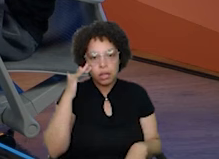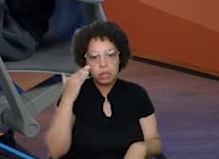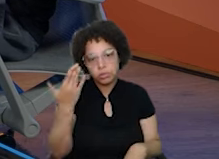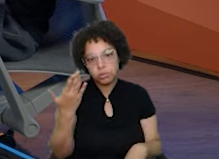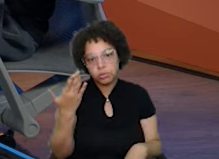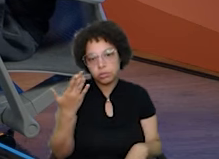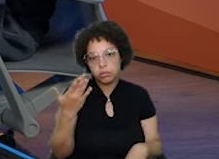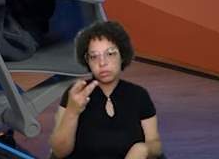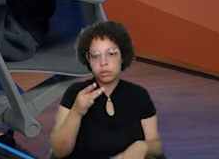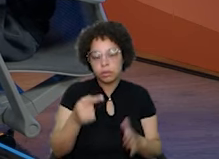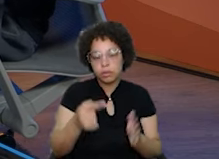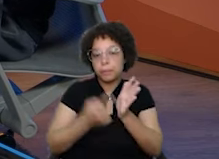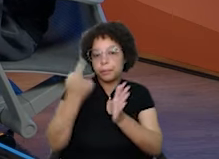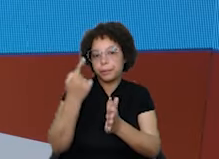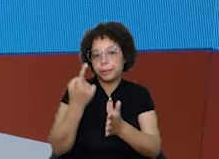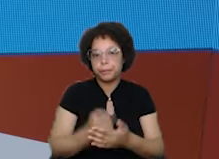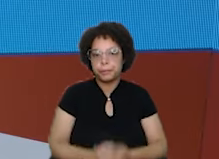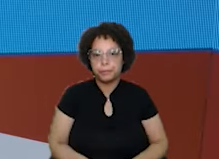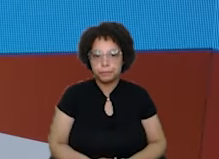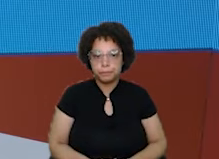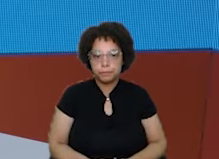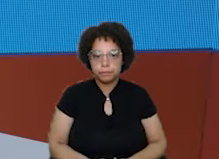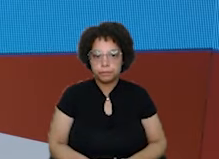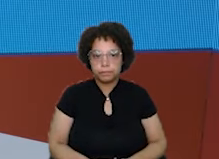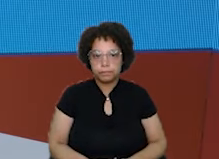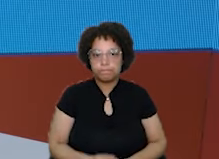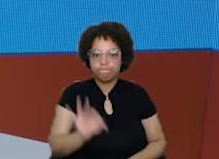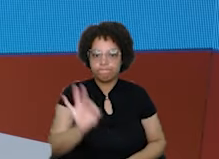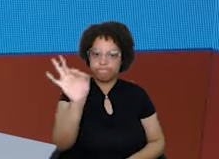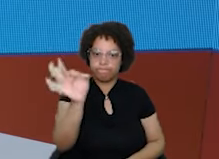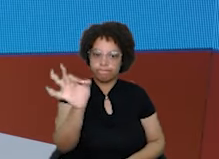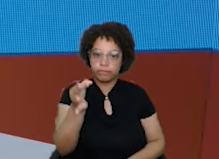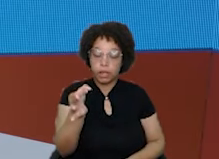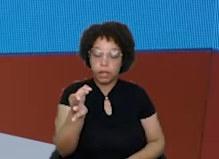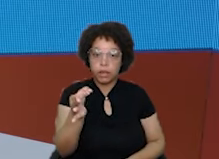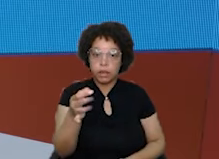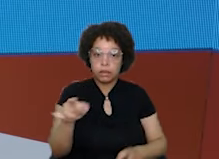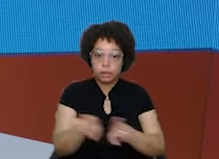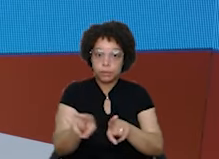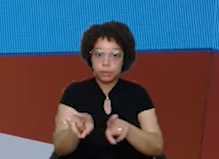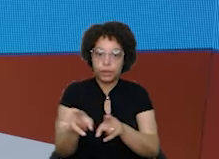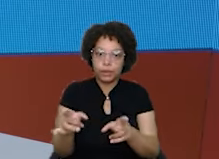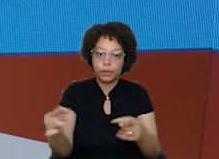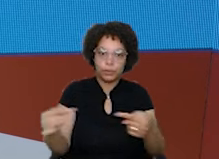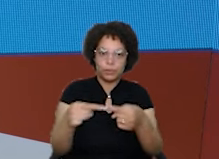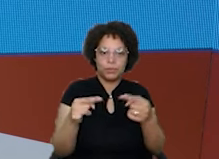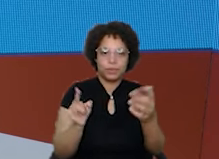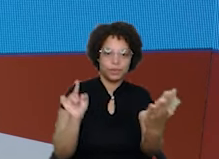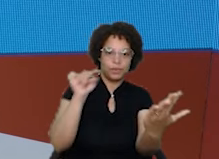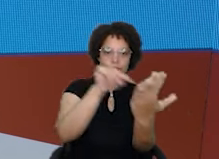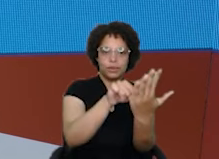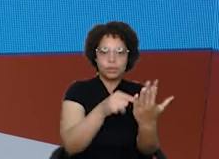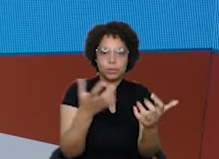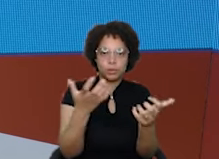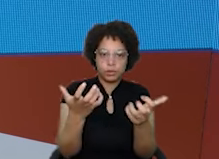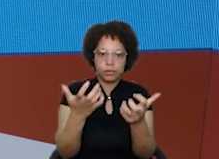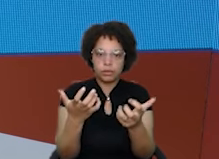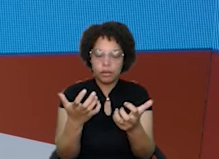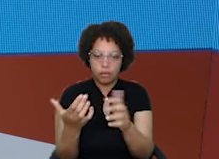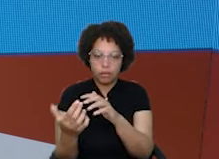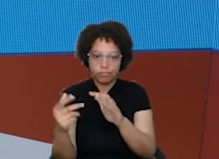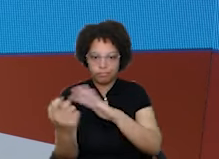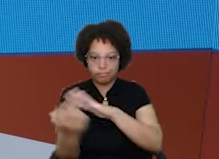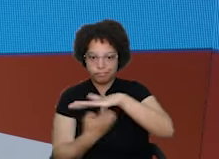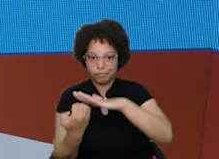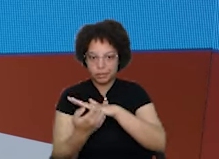o primeiro passo digamos assim isso isso exatamente vai est atrelado ao objetivo que ele quer atingir com com o negócio dele né